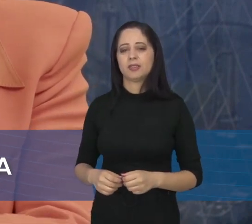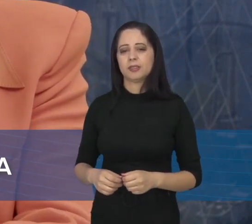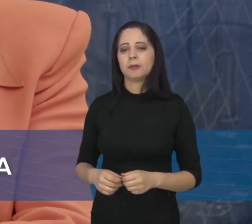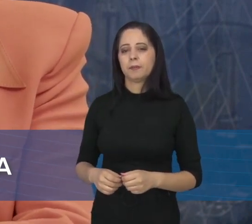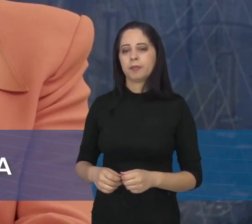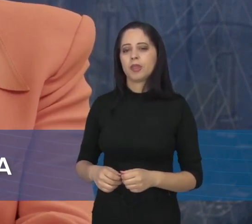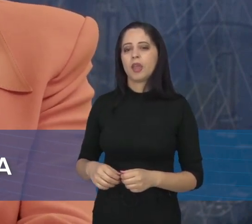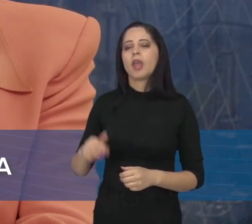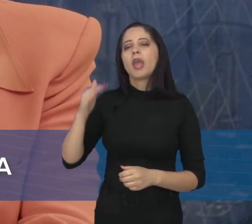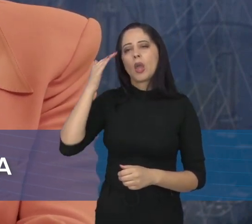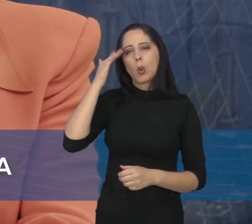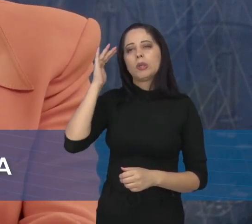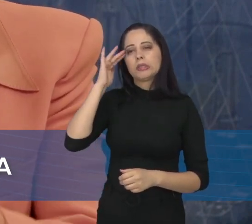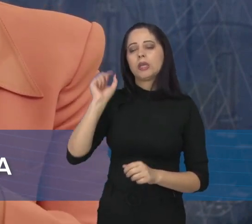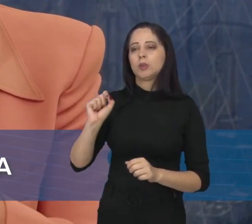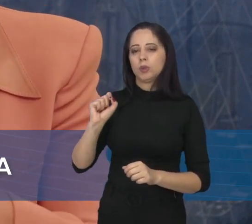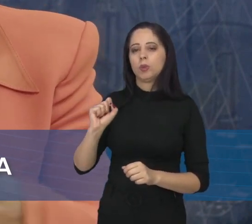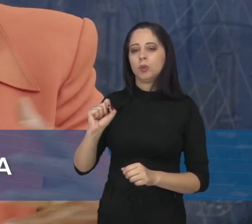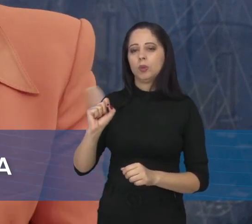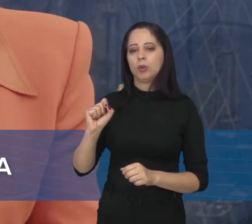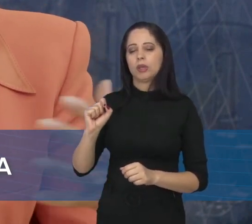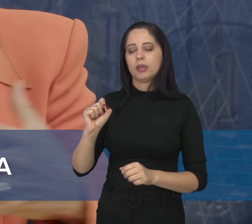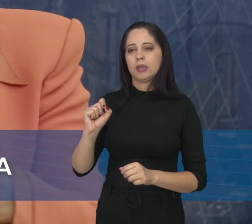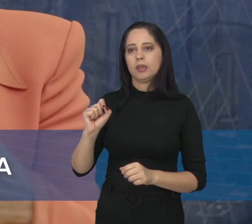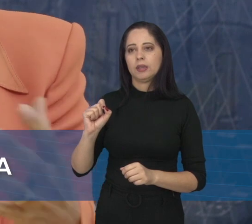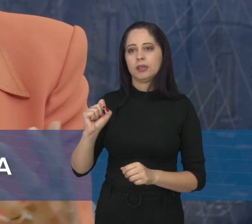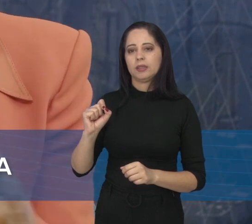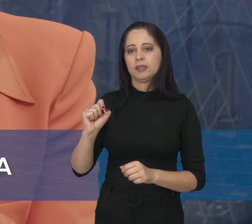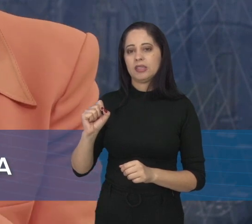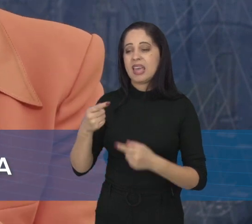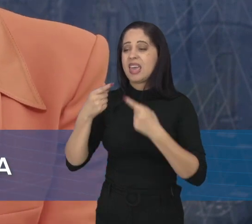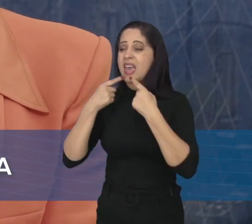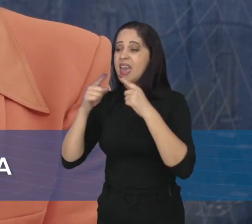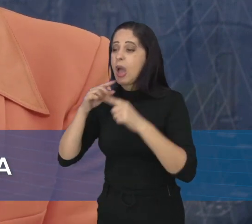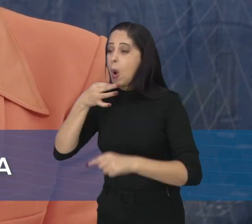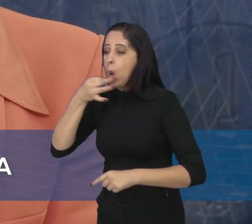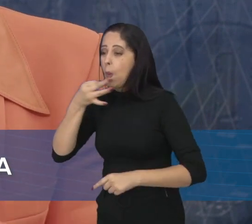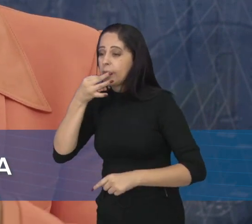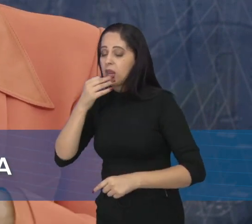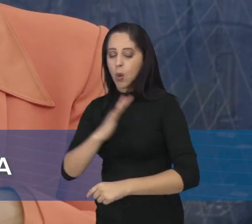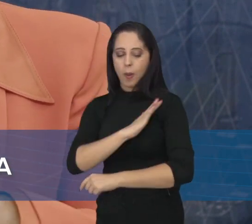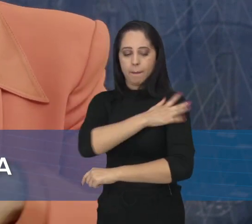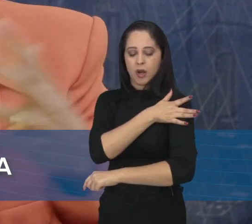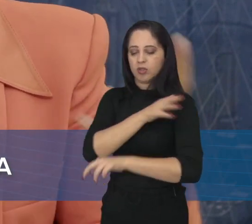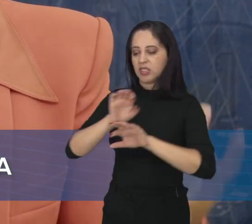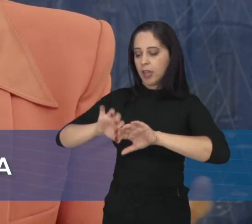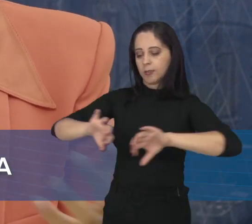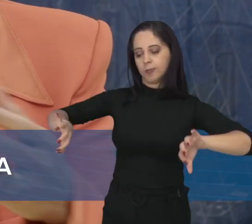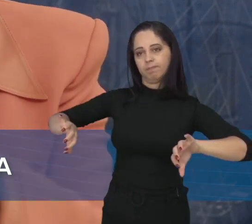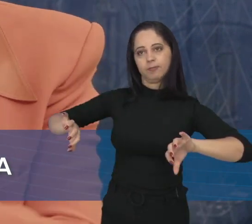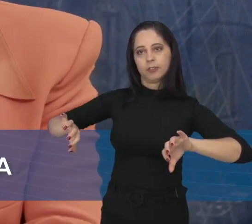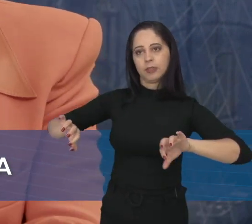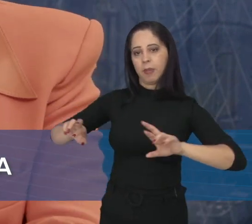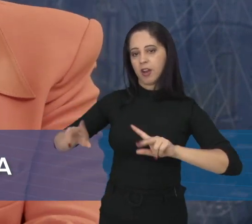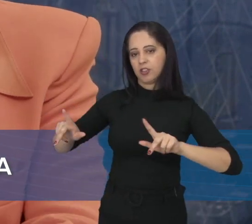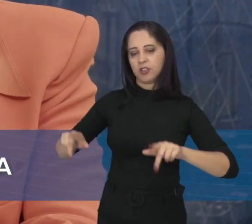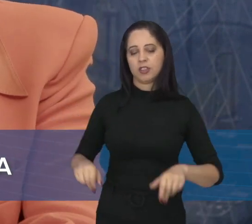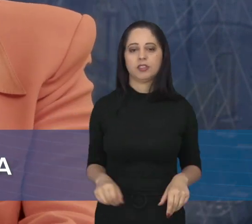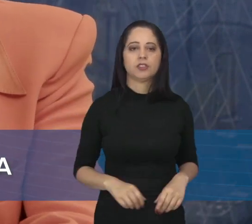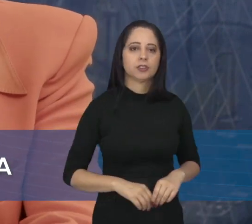entendo a crítica e o preconceito dentro desse contexto individualizado que fica mais fácil entender o